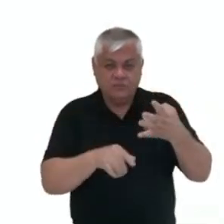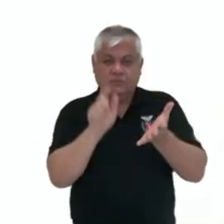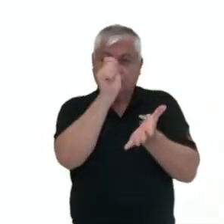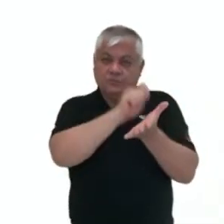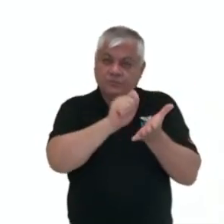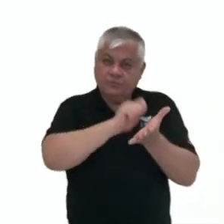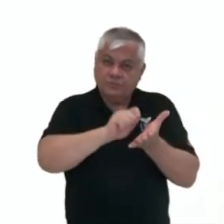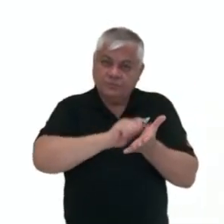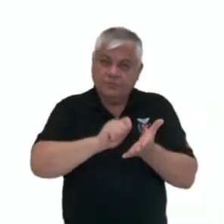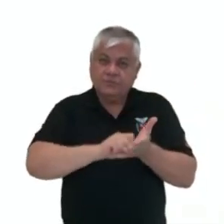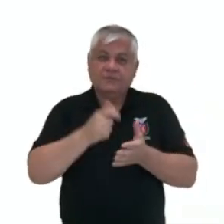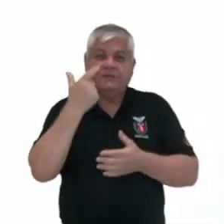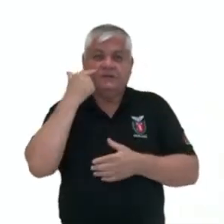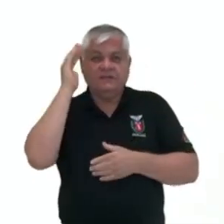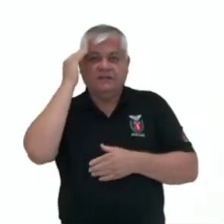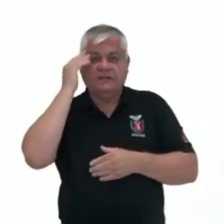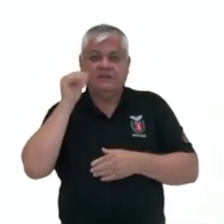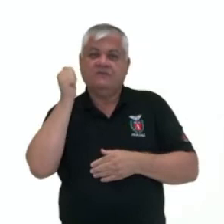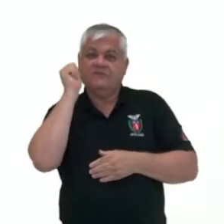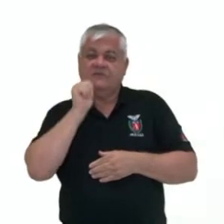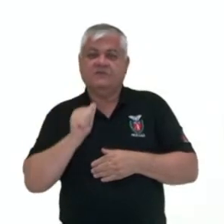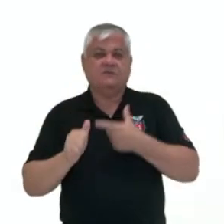essa diferença entre um e o outro.